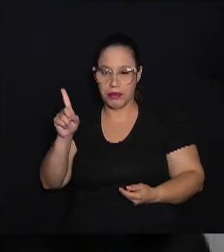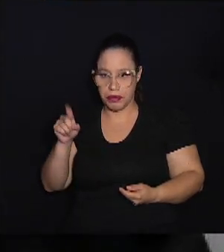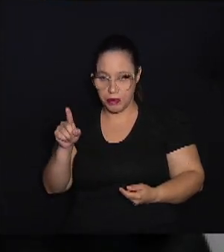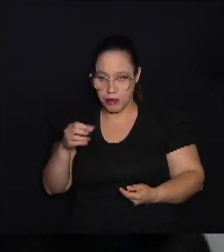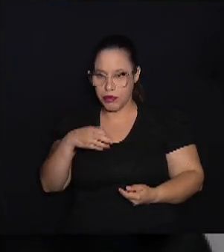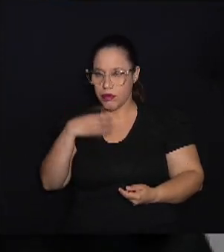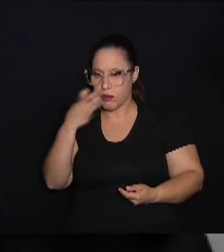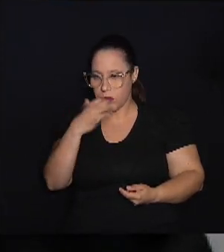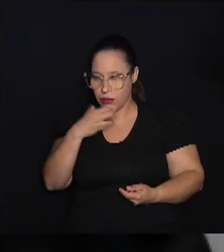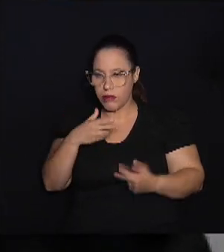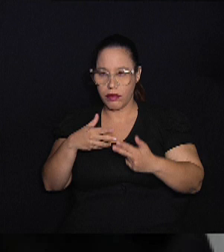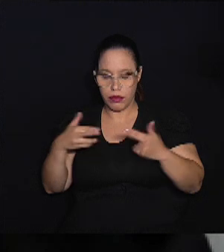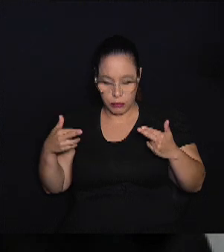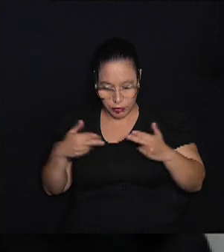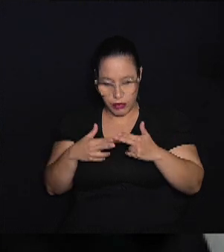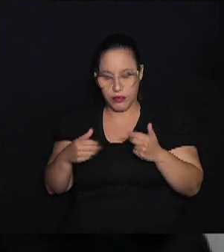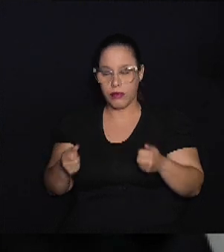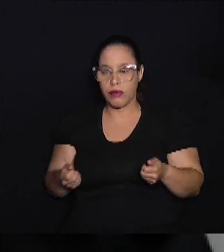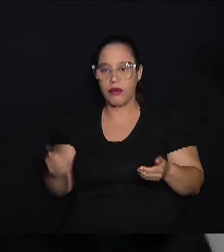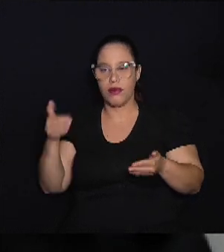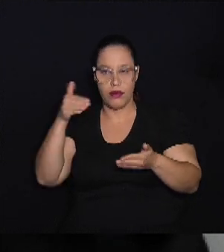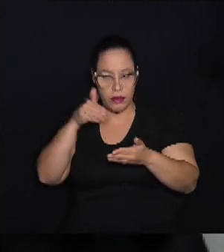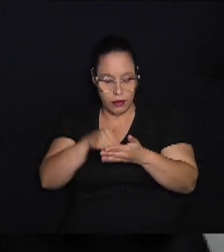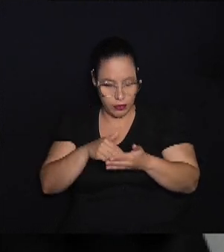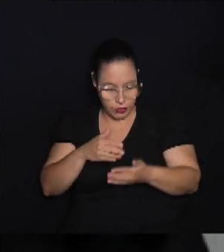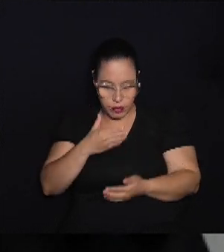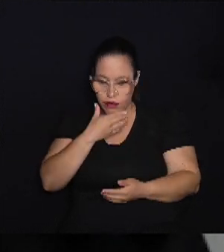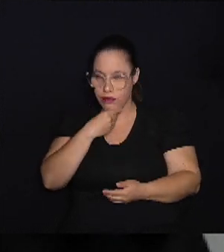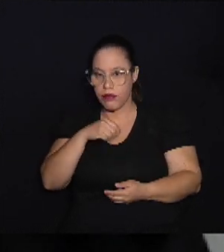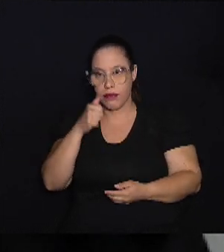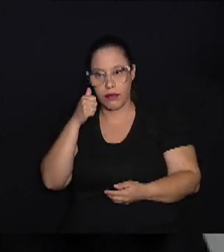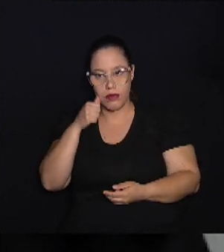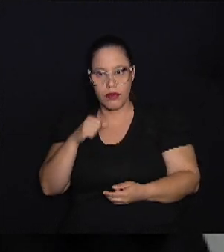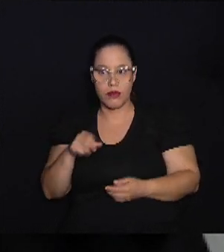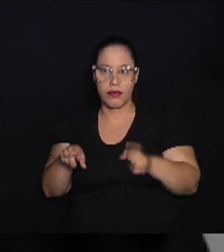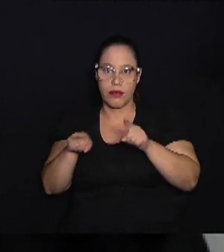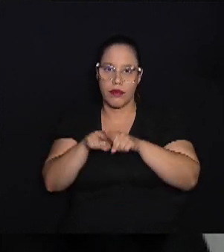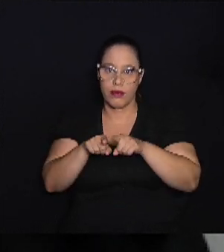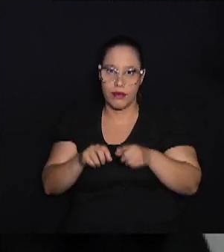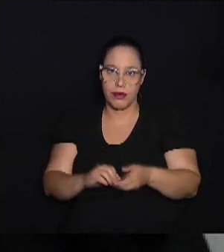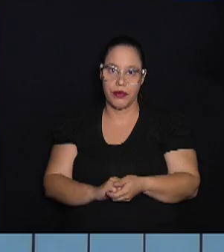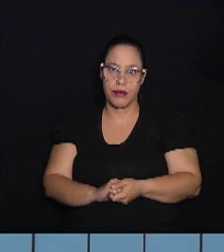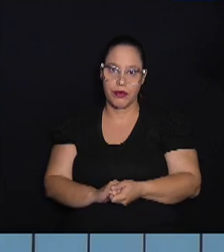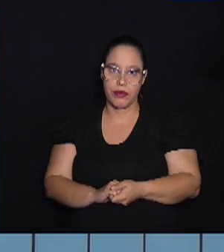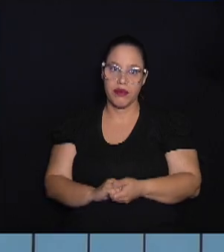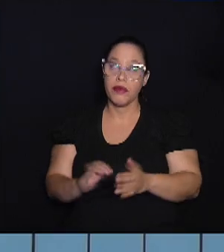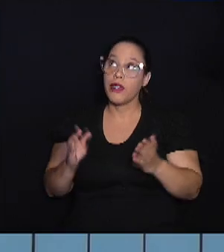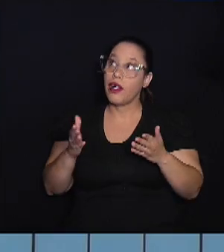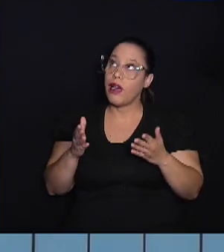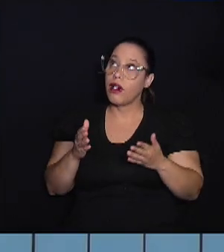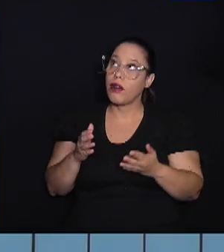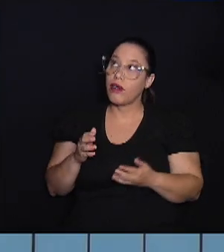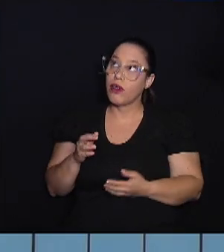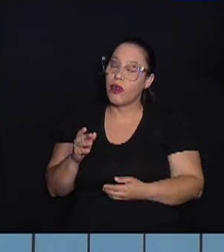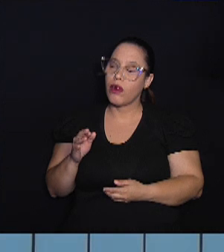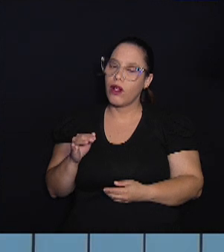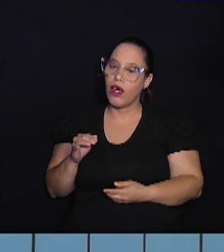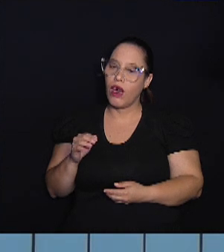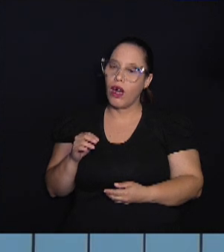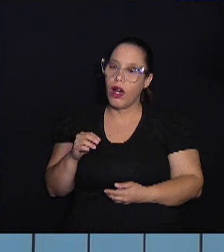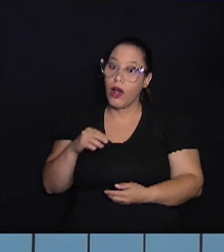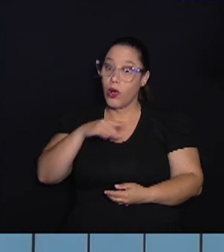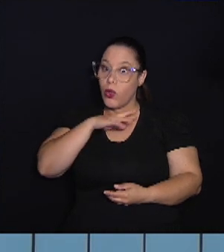estar presentes na alimentação tanto da mulher como do homem. Agora, Inari, eu acho que um grande vilão aí,